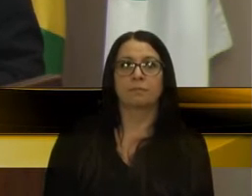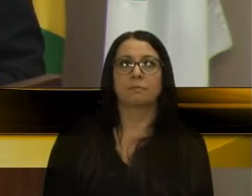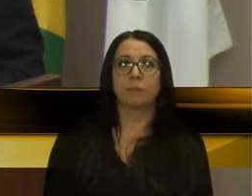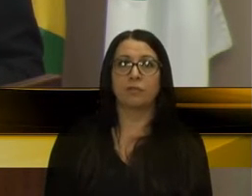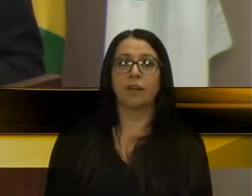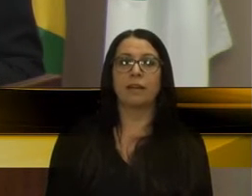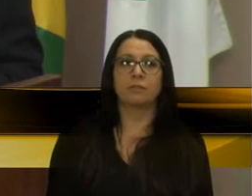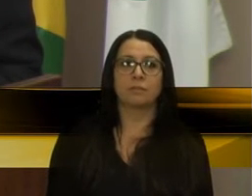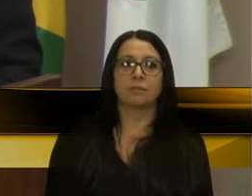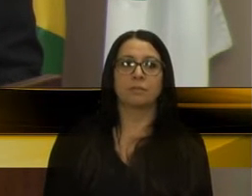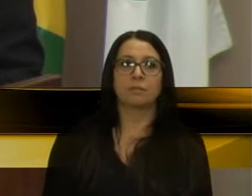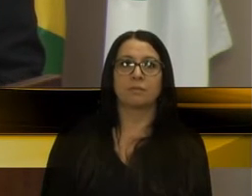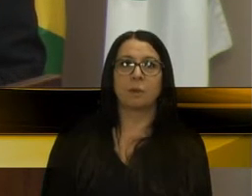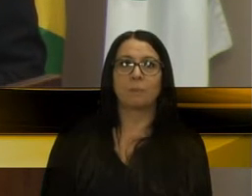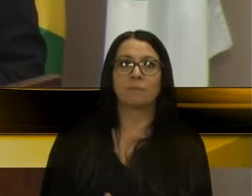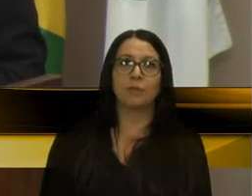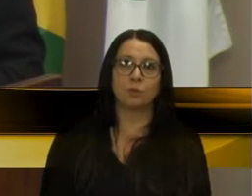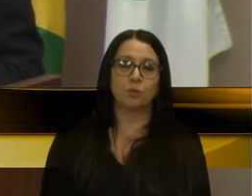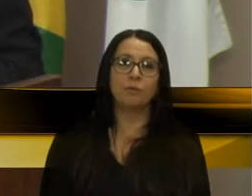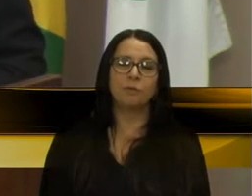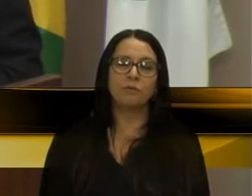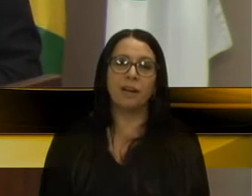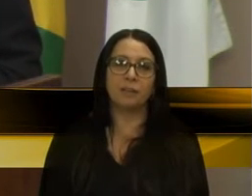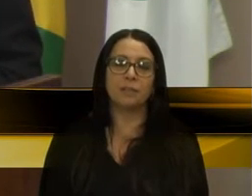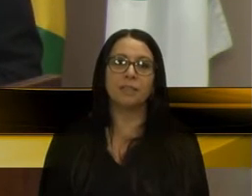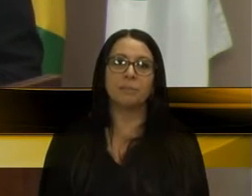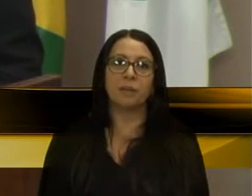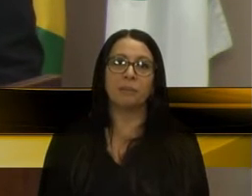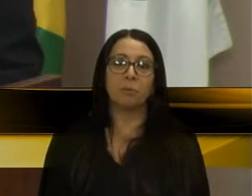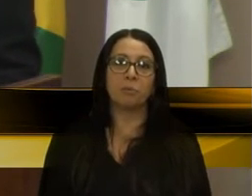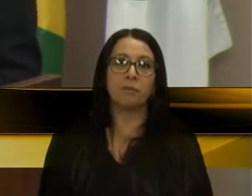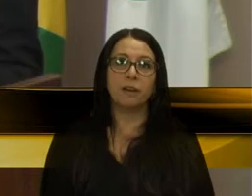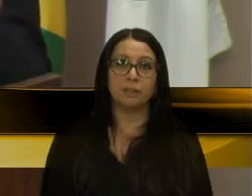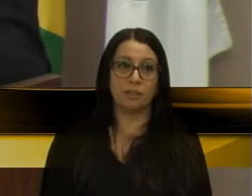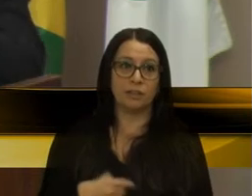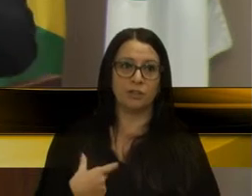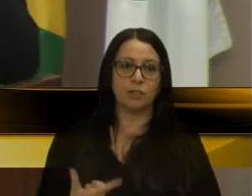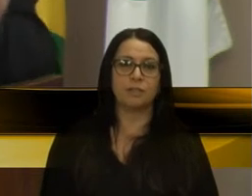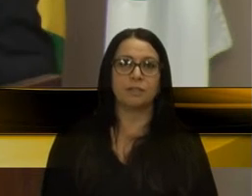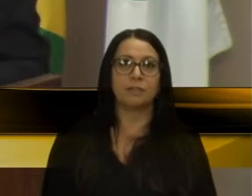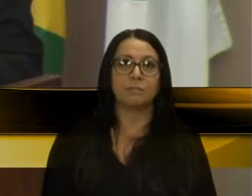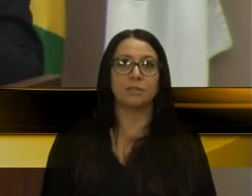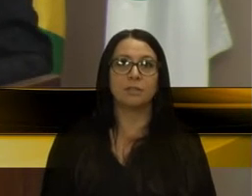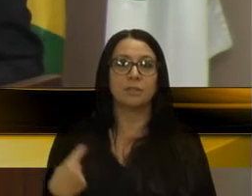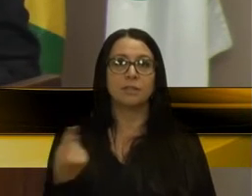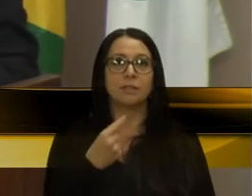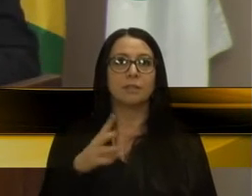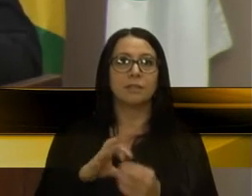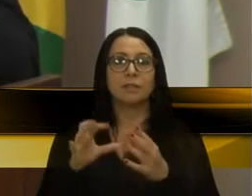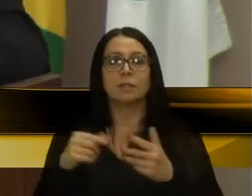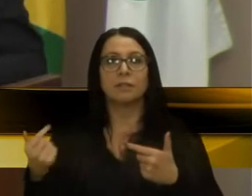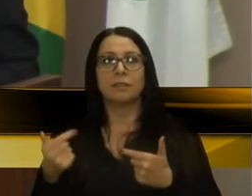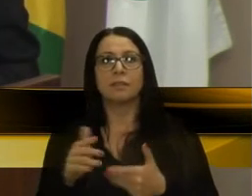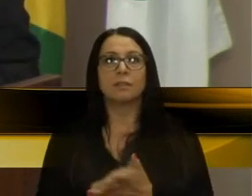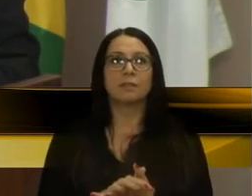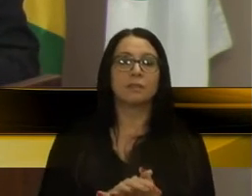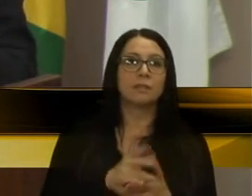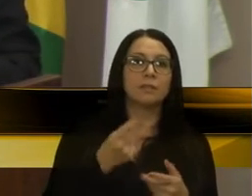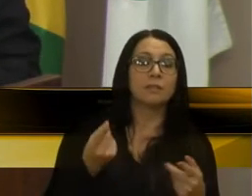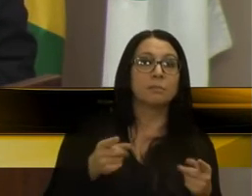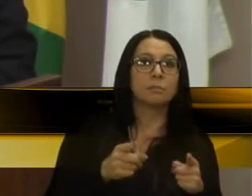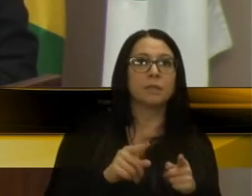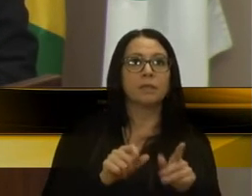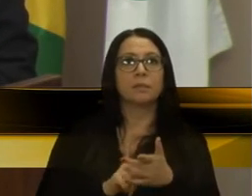cujos motoristas são deseducados, são mal acostumados, e agora, agora libera um pouquinho mais, libera a